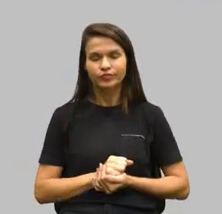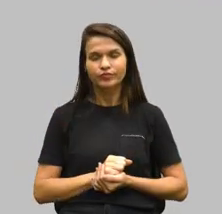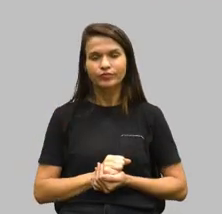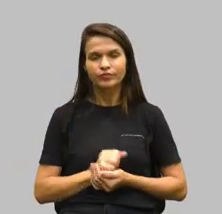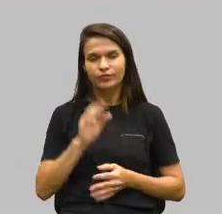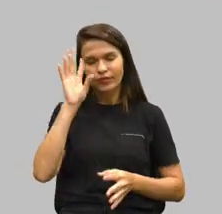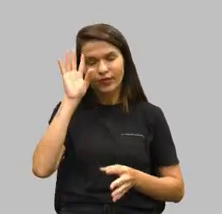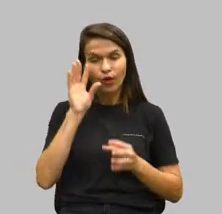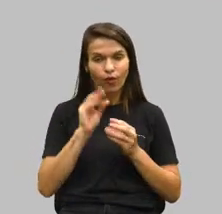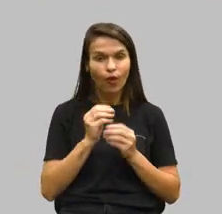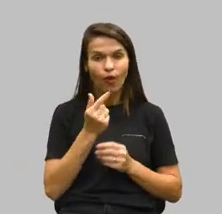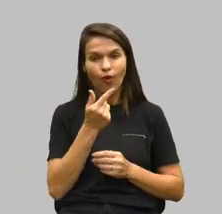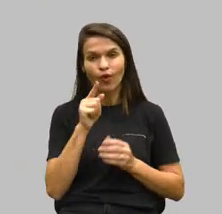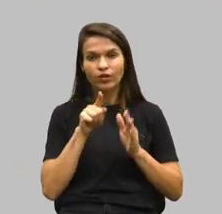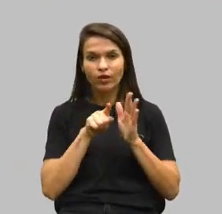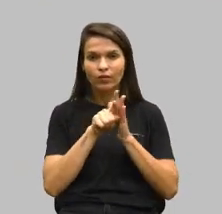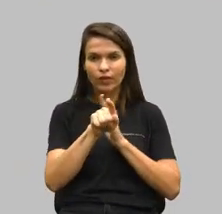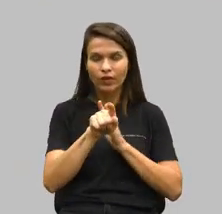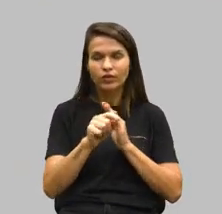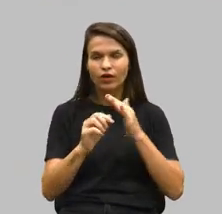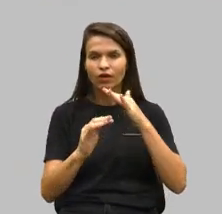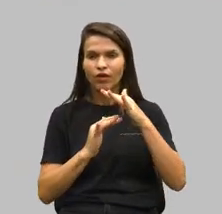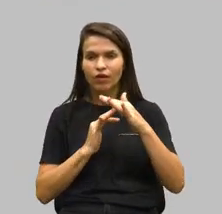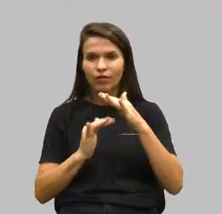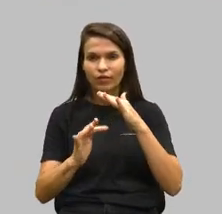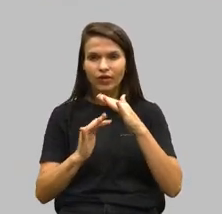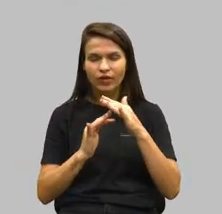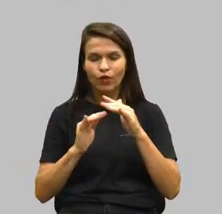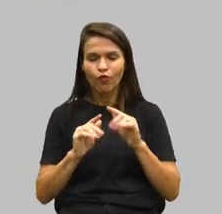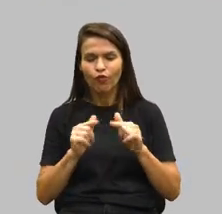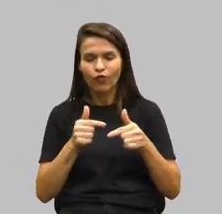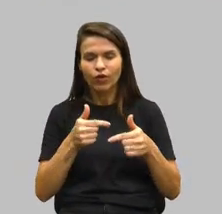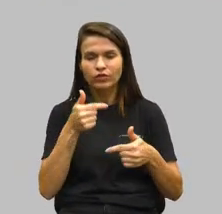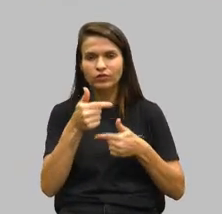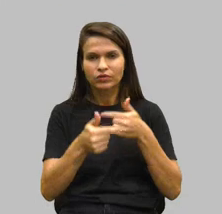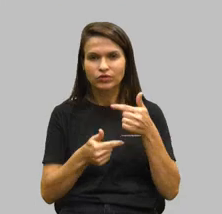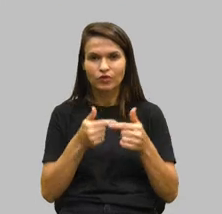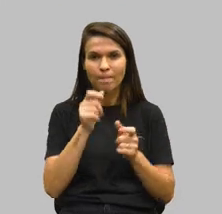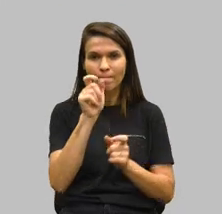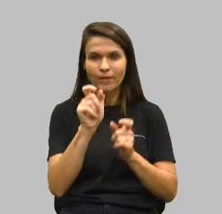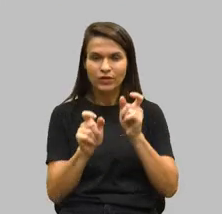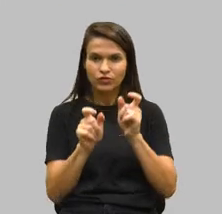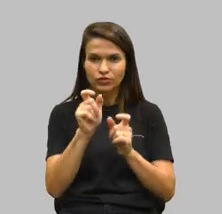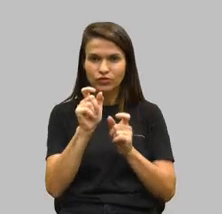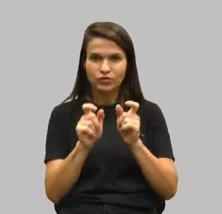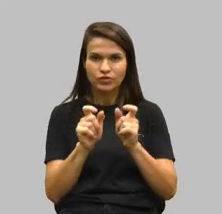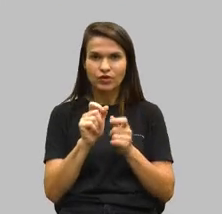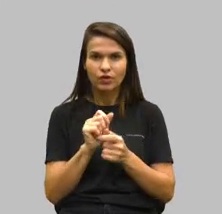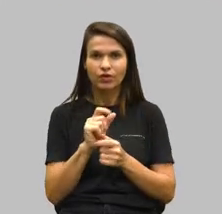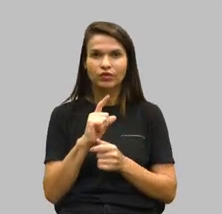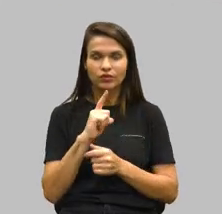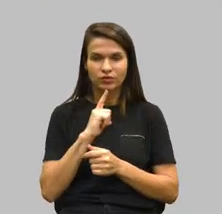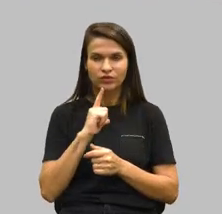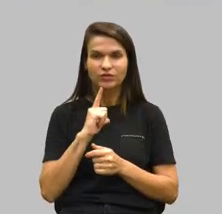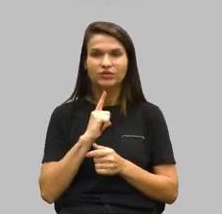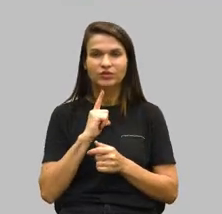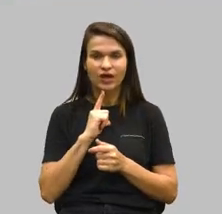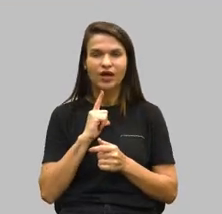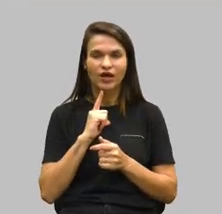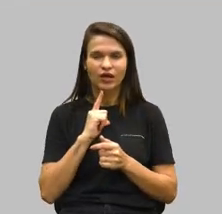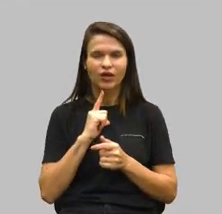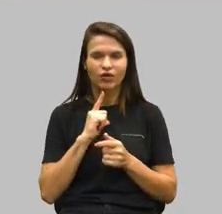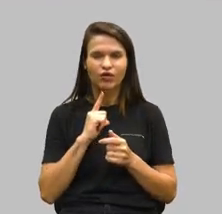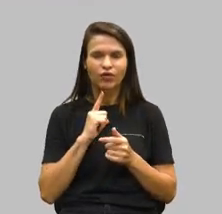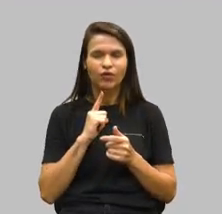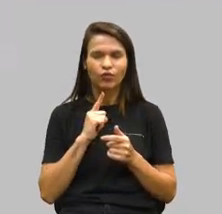outra pergunta é sobre a migração e o enfrentamento ao trabalho de pessoas acometidas trabalho escravo uma